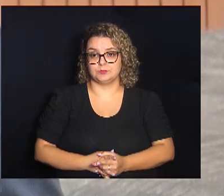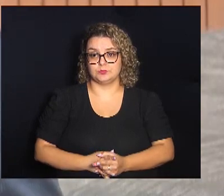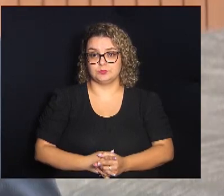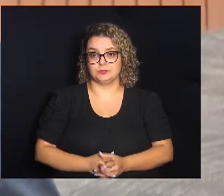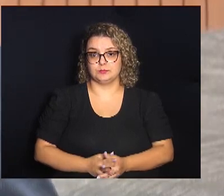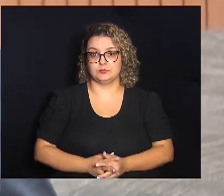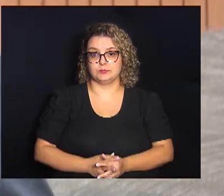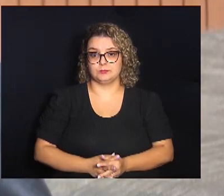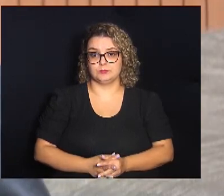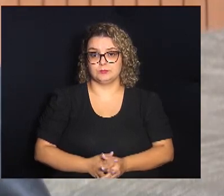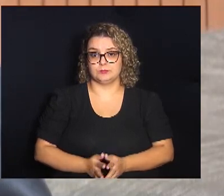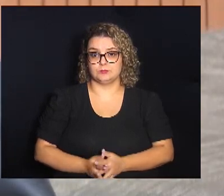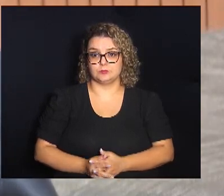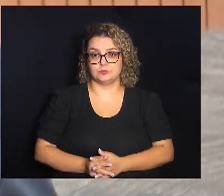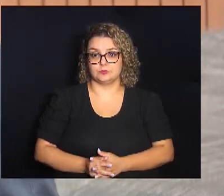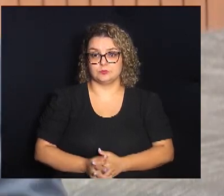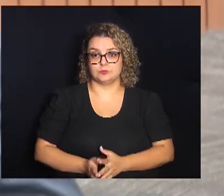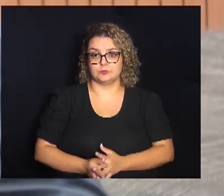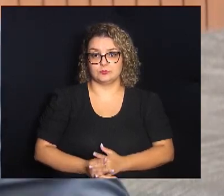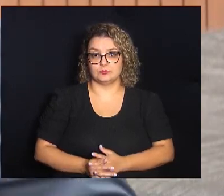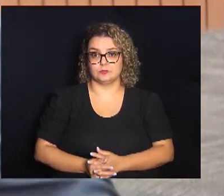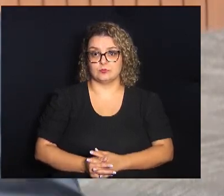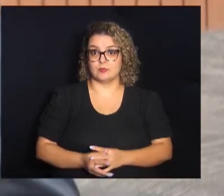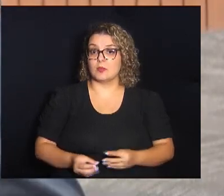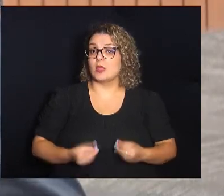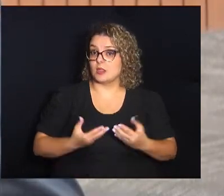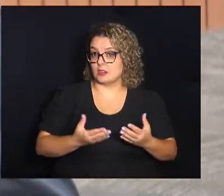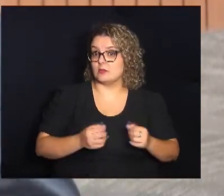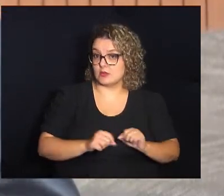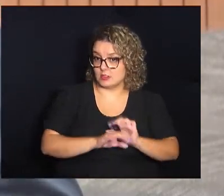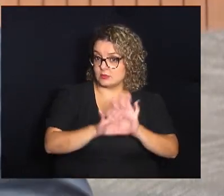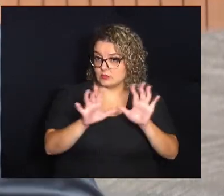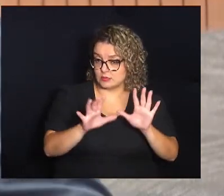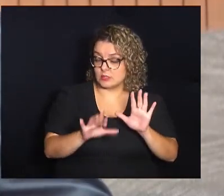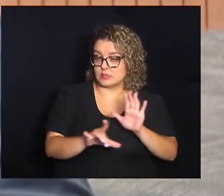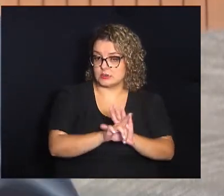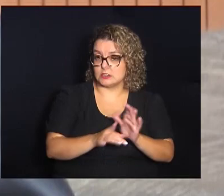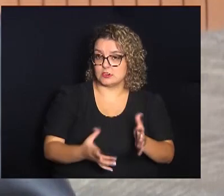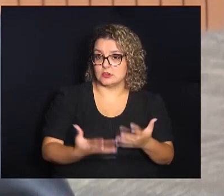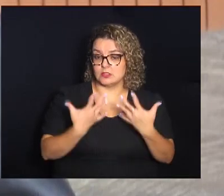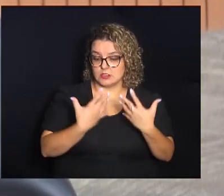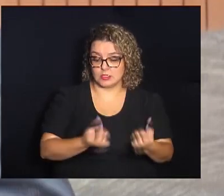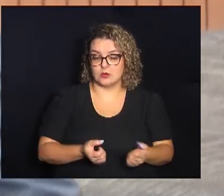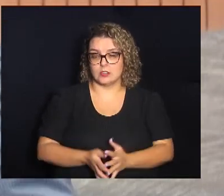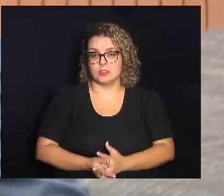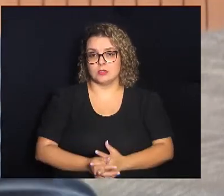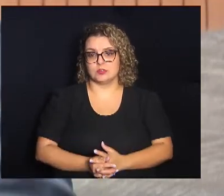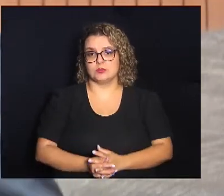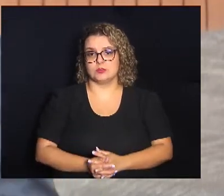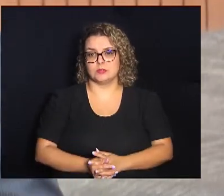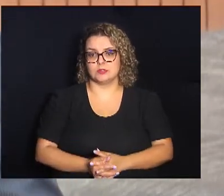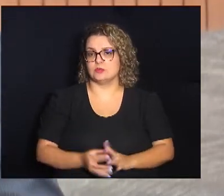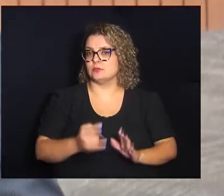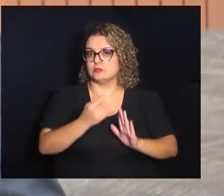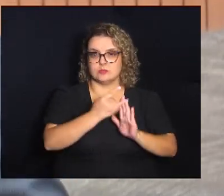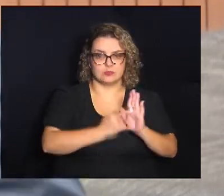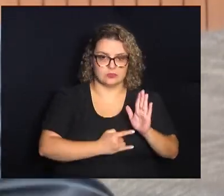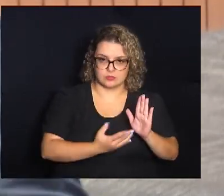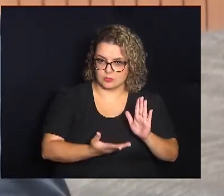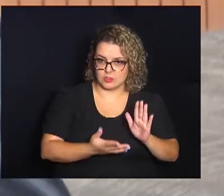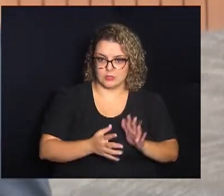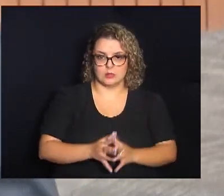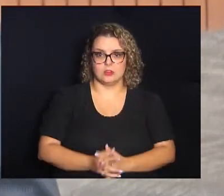levado à luz da lei e ela receber ali uma declaração,